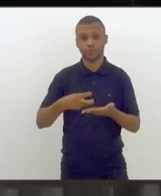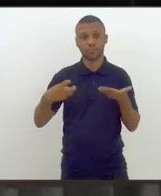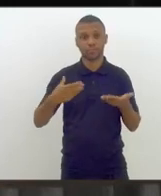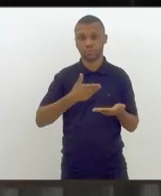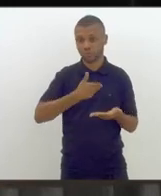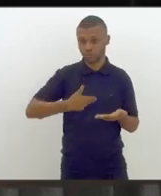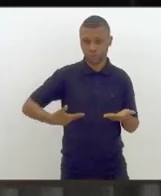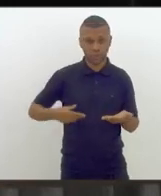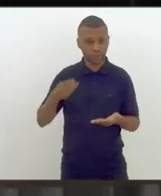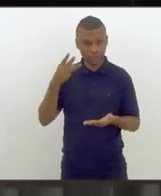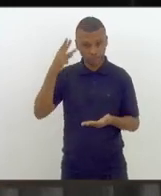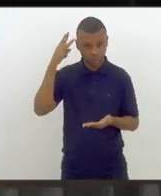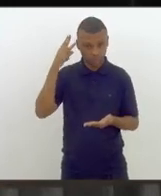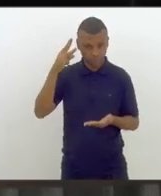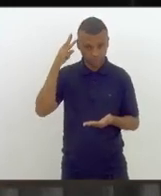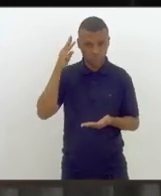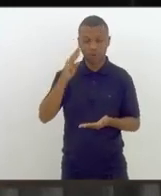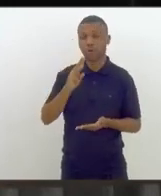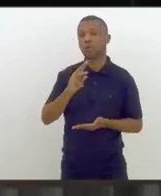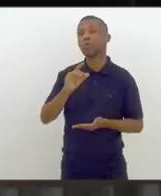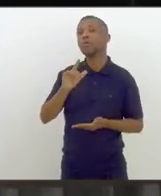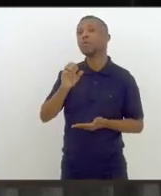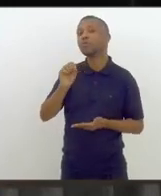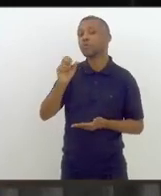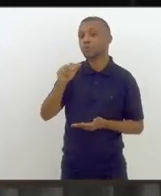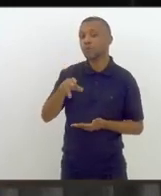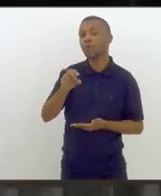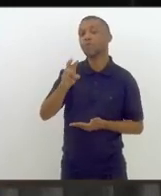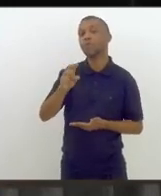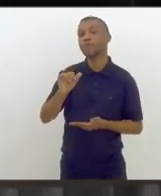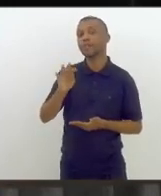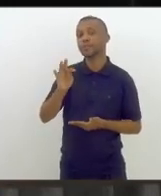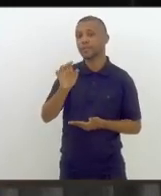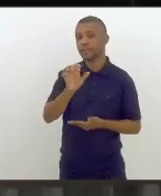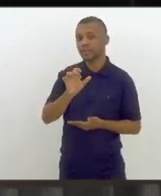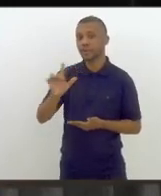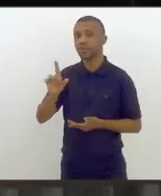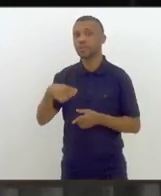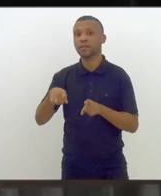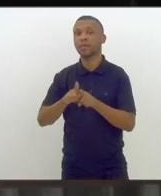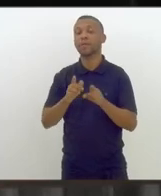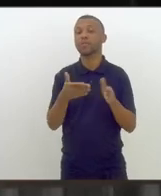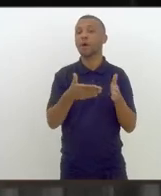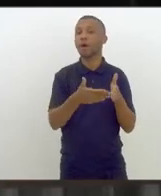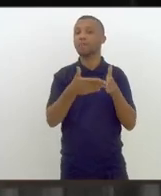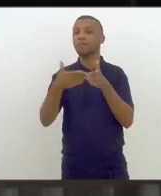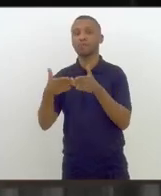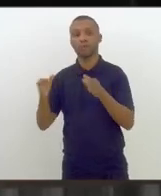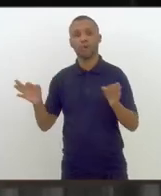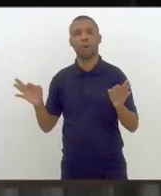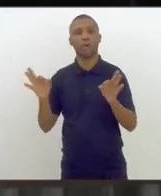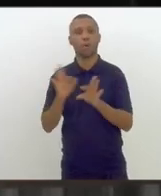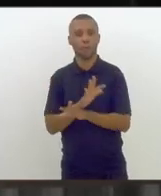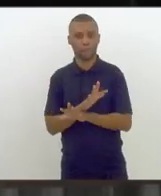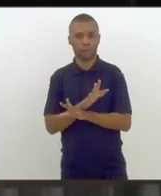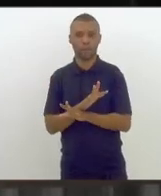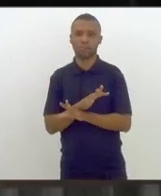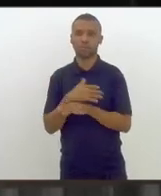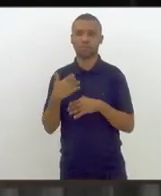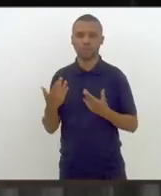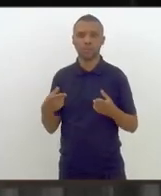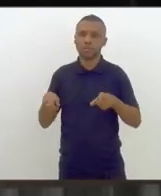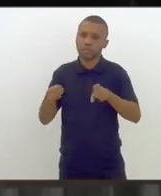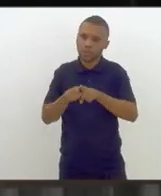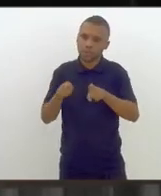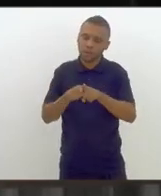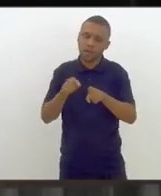governador do Estado, Wilson Witzel, e também, né, do seu afastamento definitivo, e que foi, sem dúvida